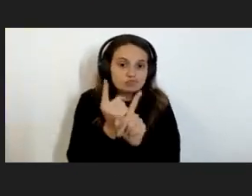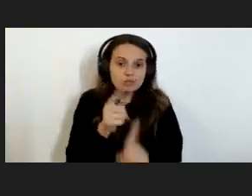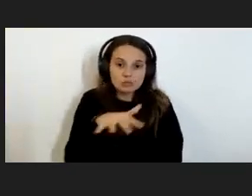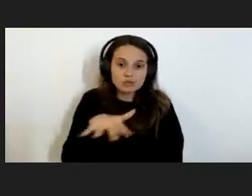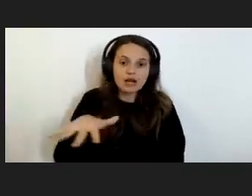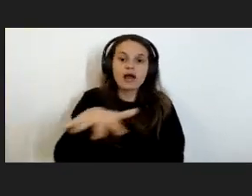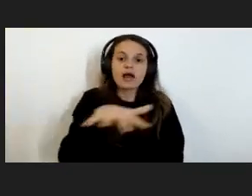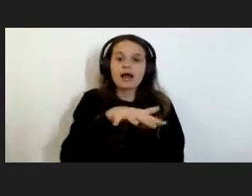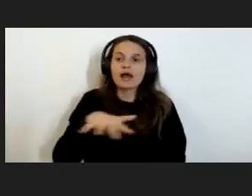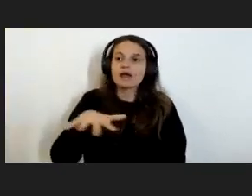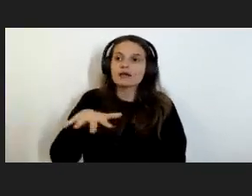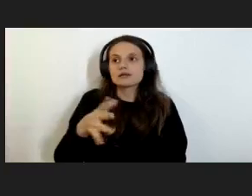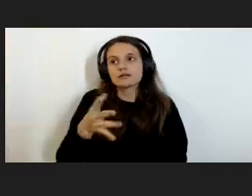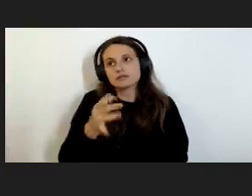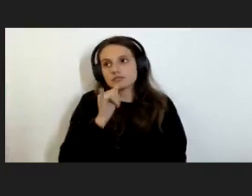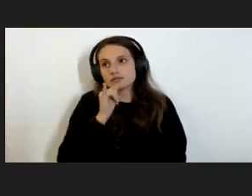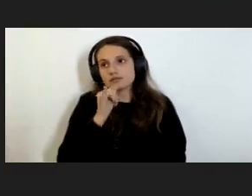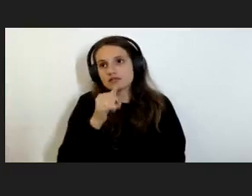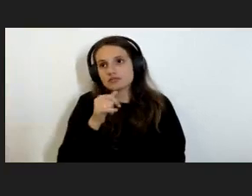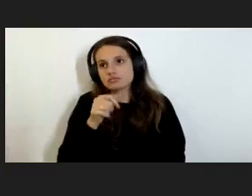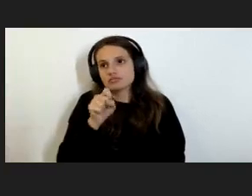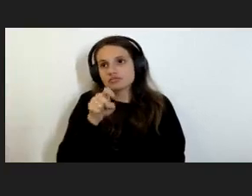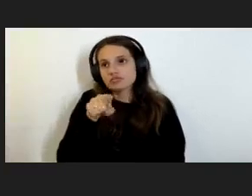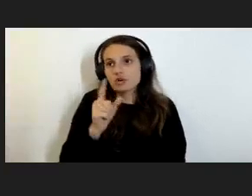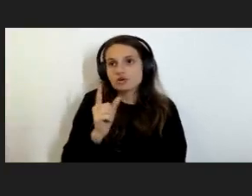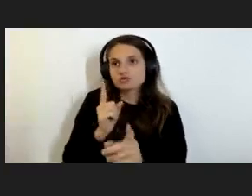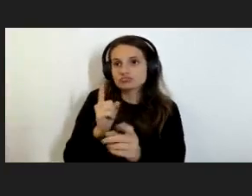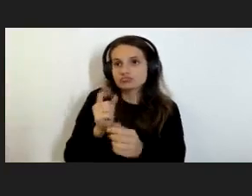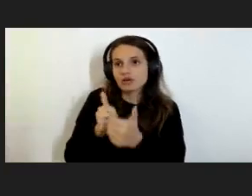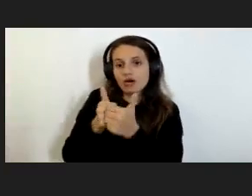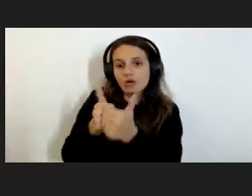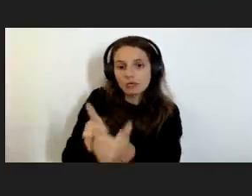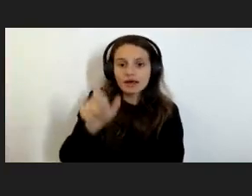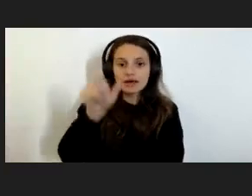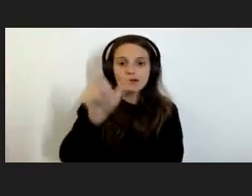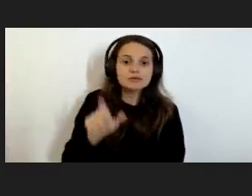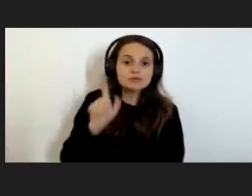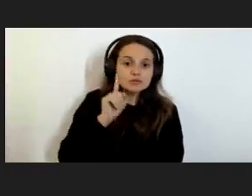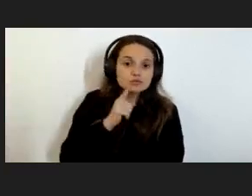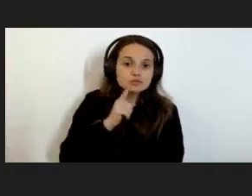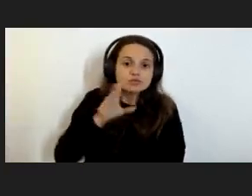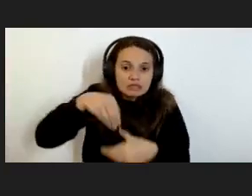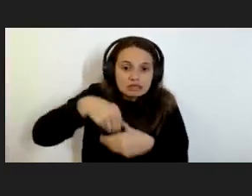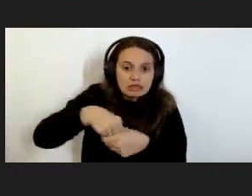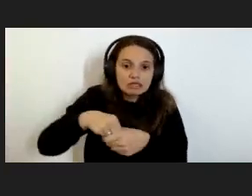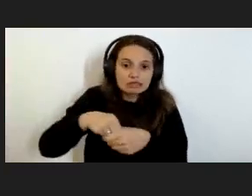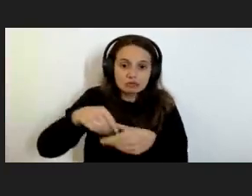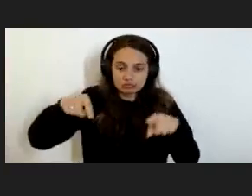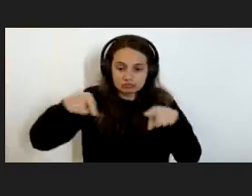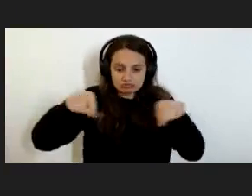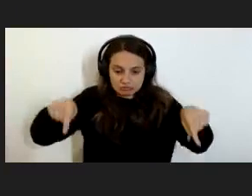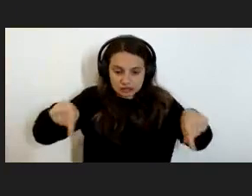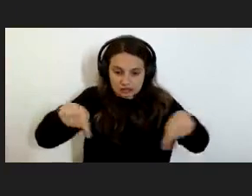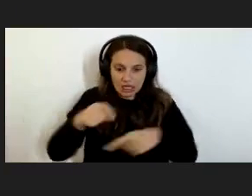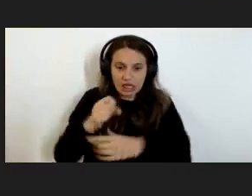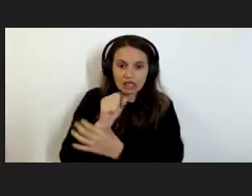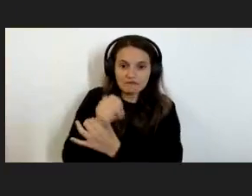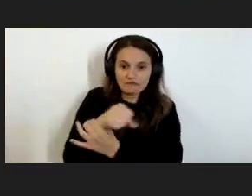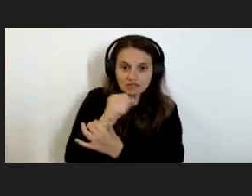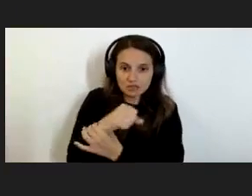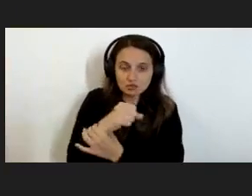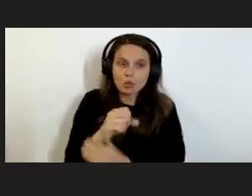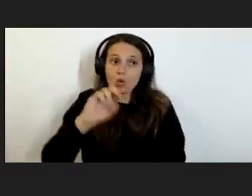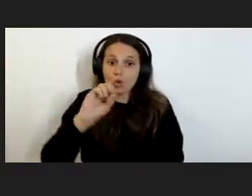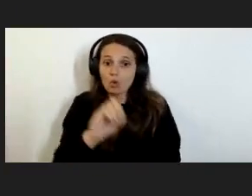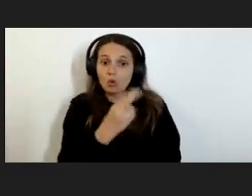acompanhar, provavelmente uma pessoa surda num ambulatório de fisioterapia, ou se vocês, que eu espero que não, tá?